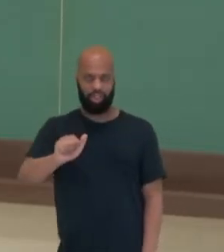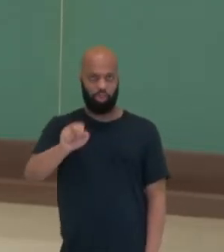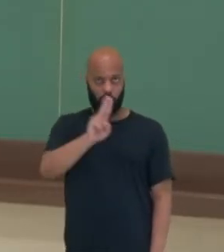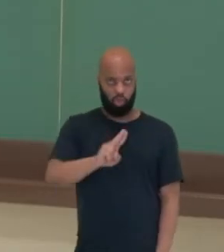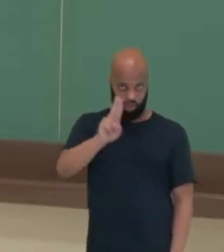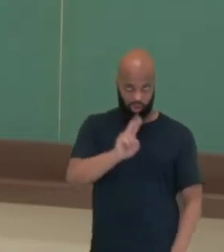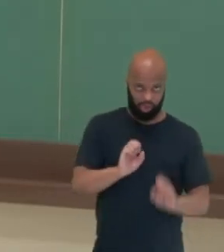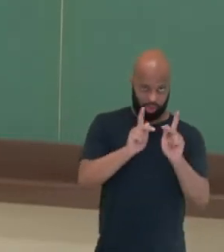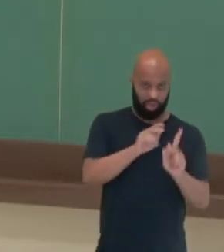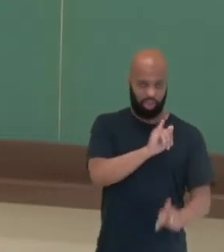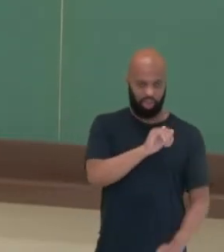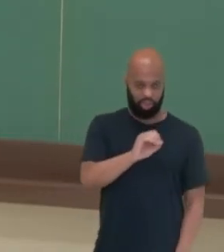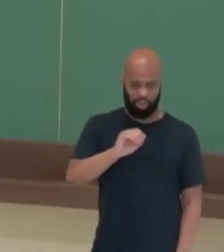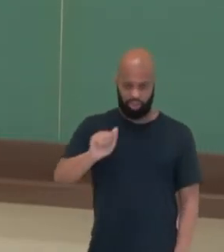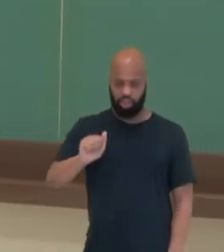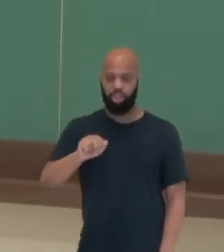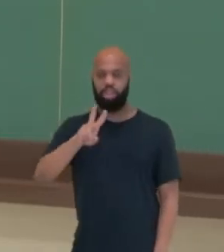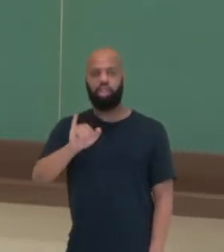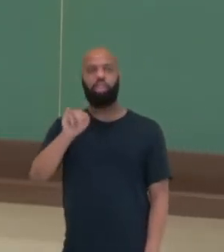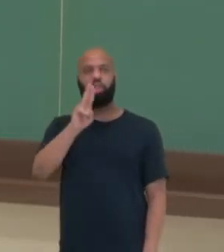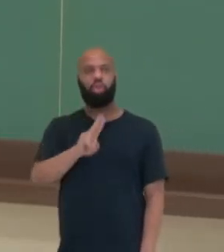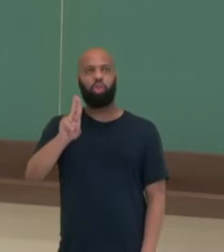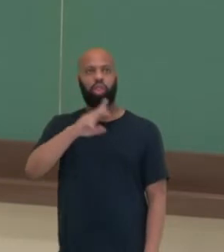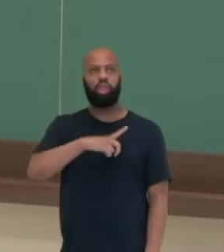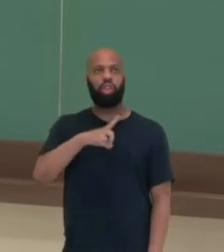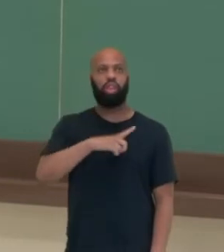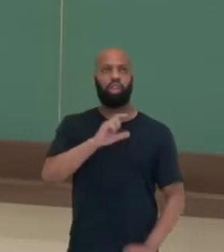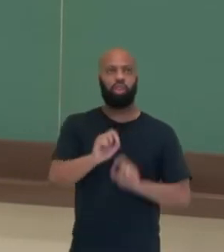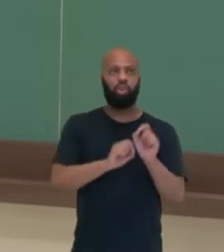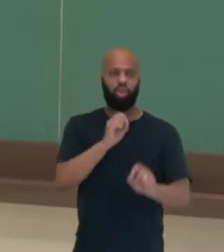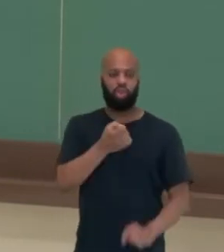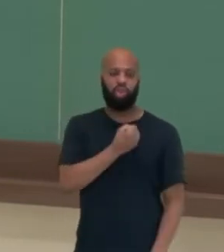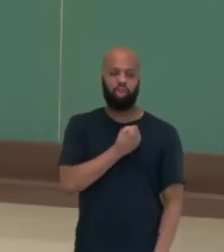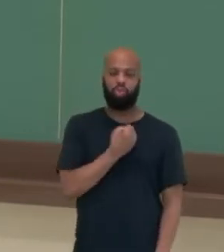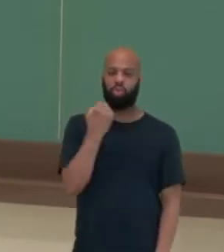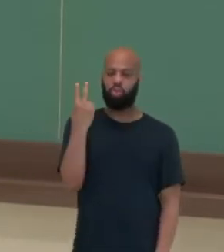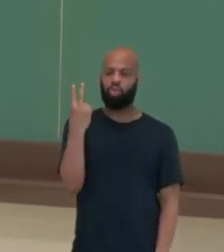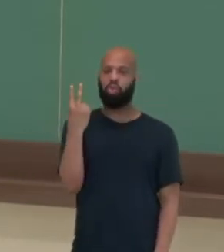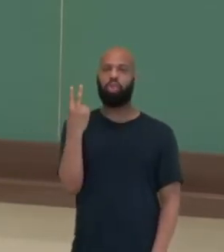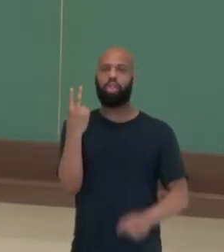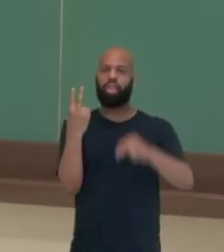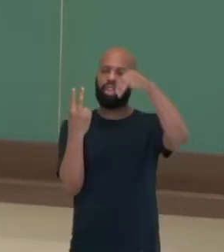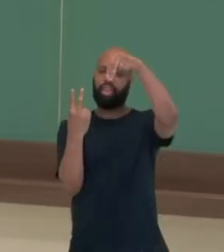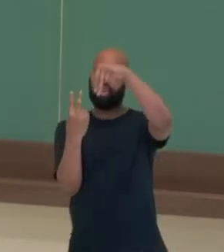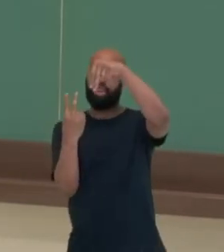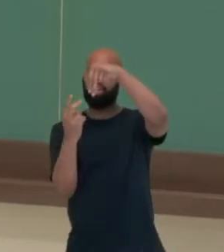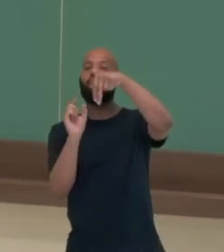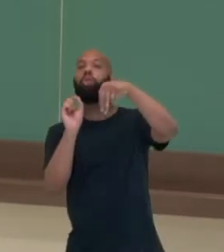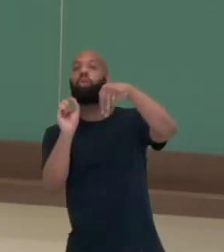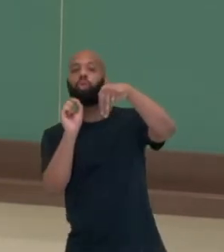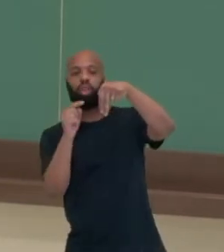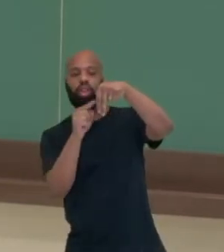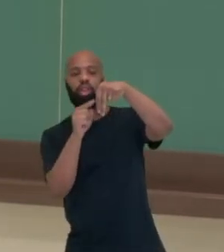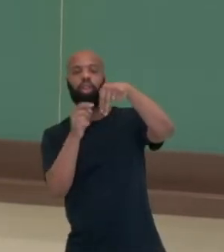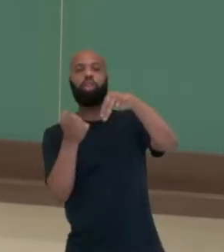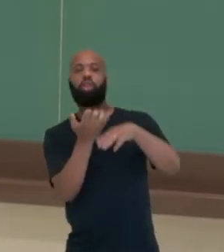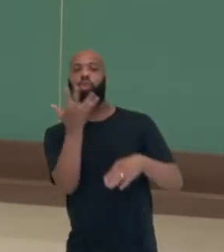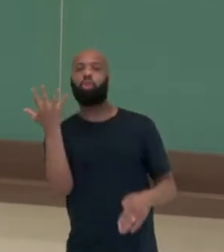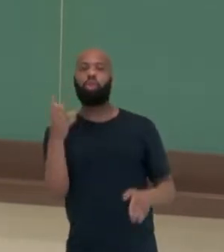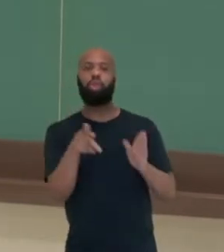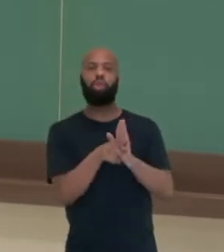opticamente ativo, nós vamos pegar o número 2, elevar ao N, sendo que esse N é o número